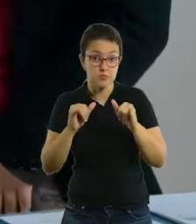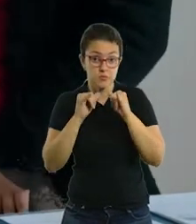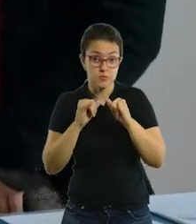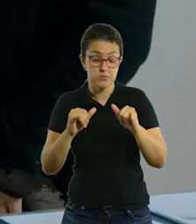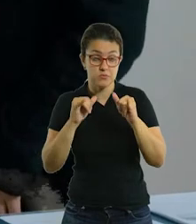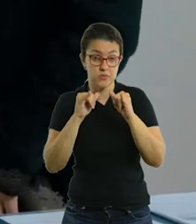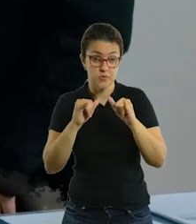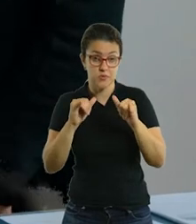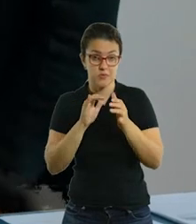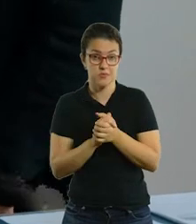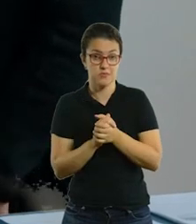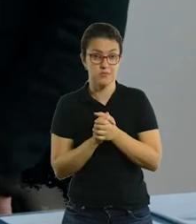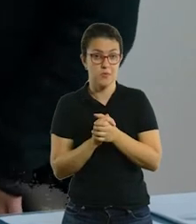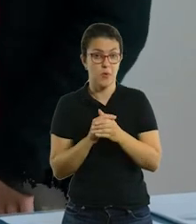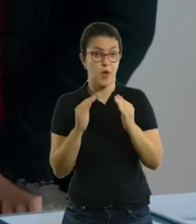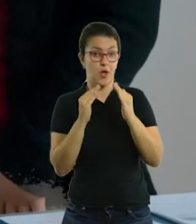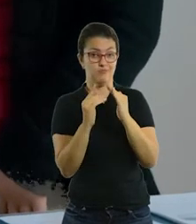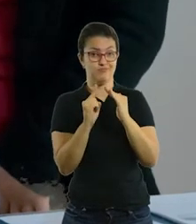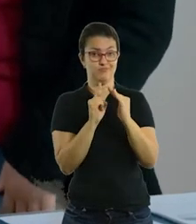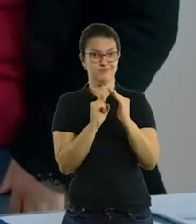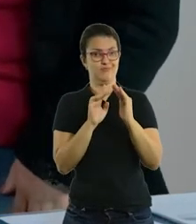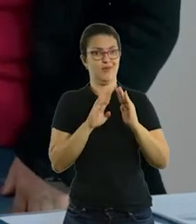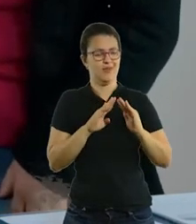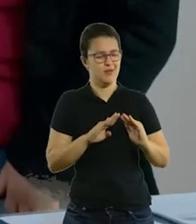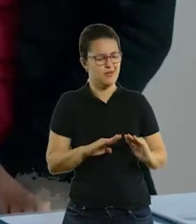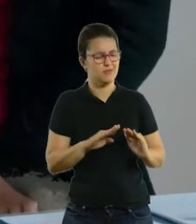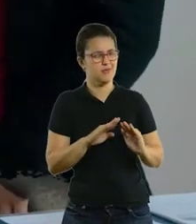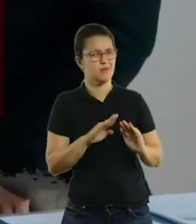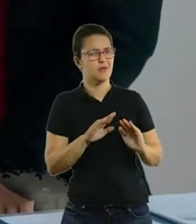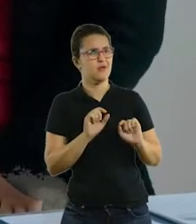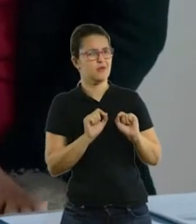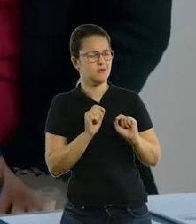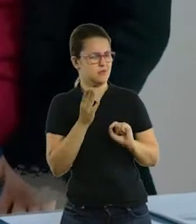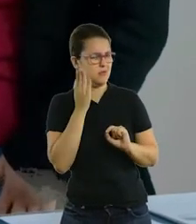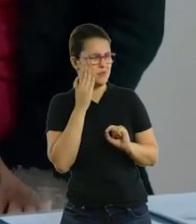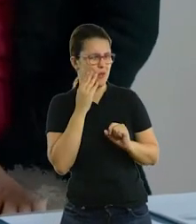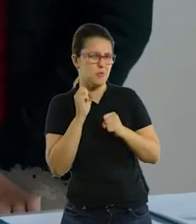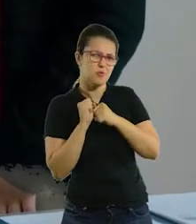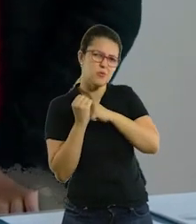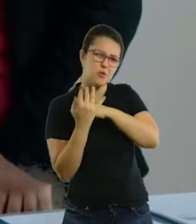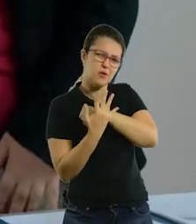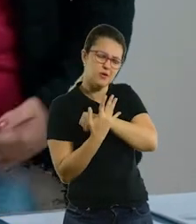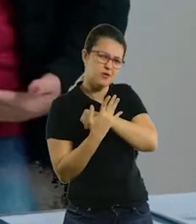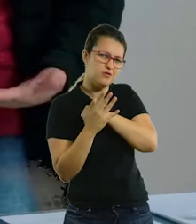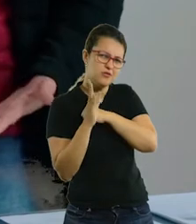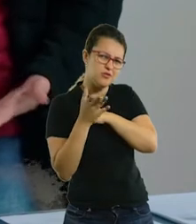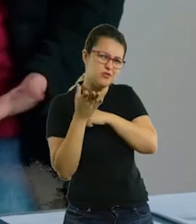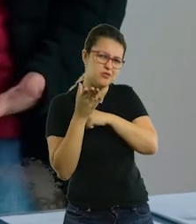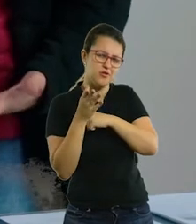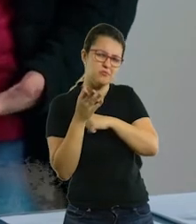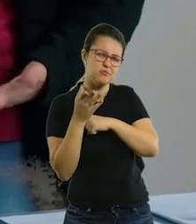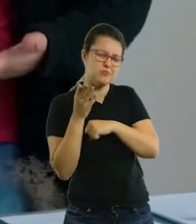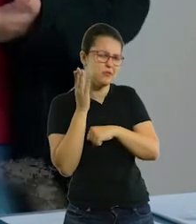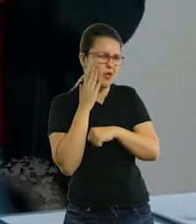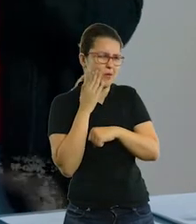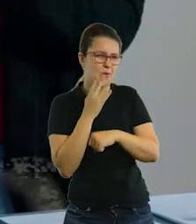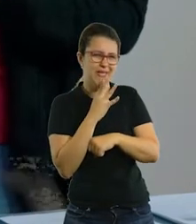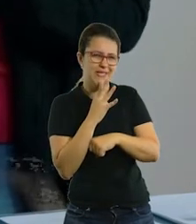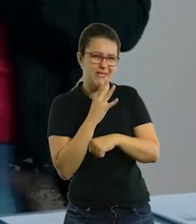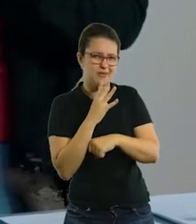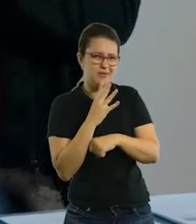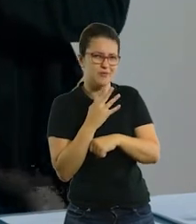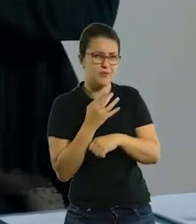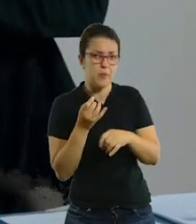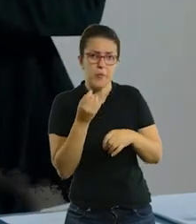isolamento social, você já deve ter escutado e visto e lido bastante sobre o novo coronavírus. Mas será que foi o suficiente? Antes